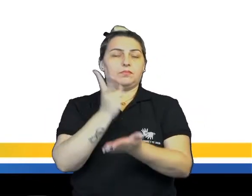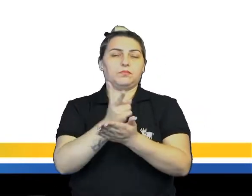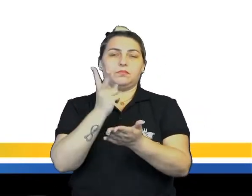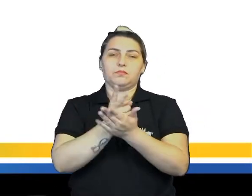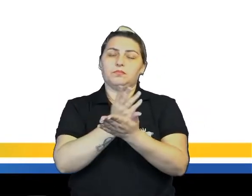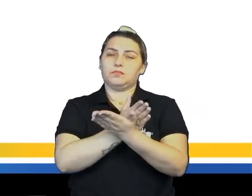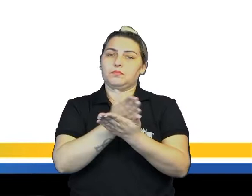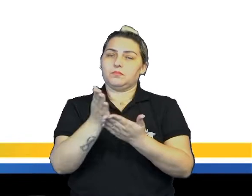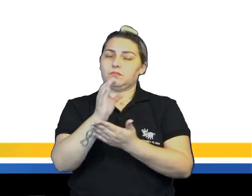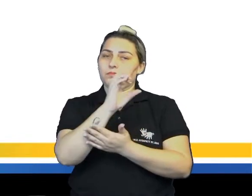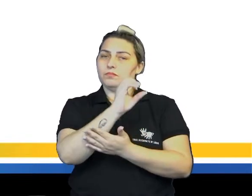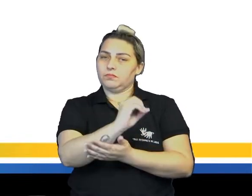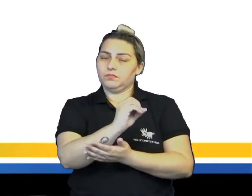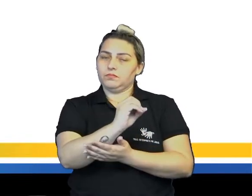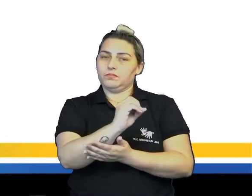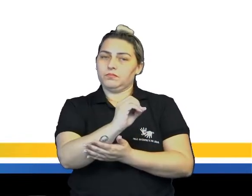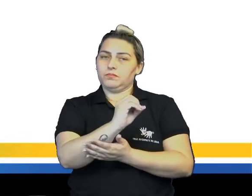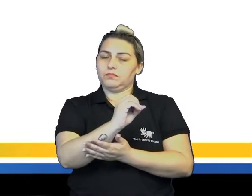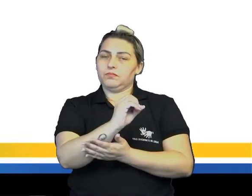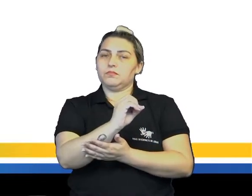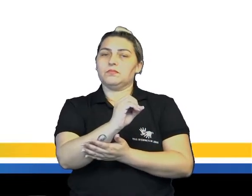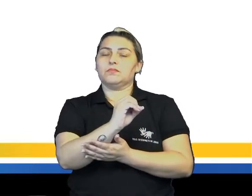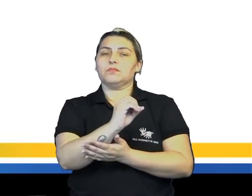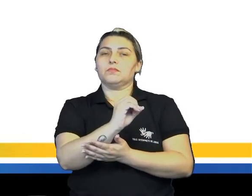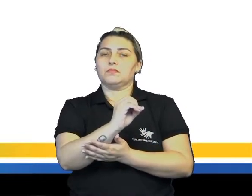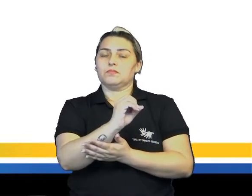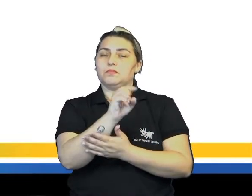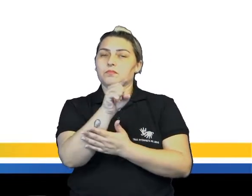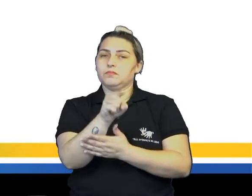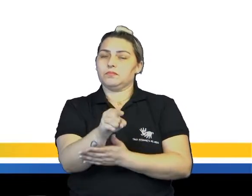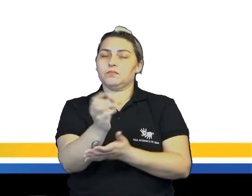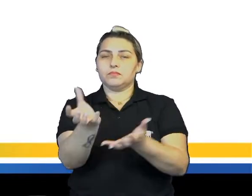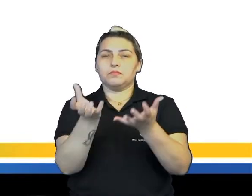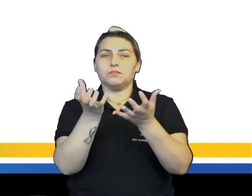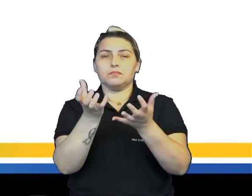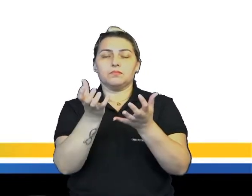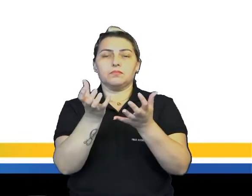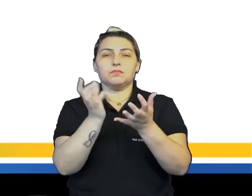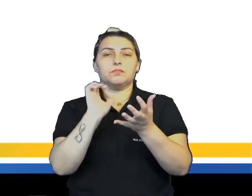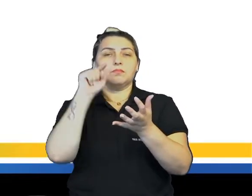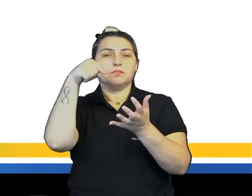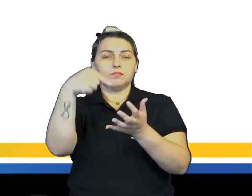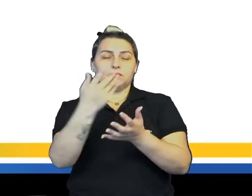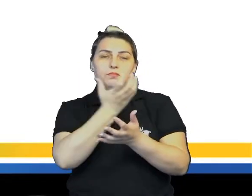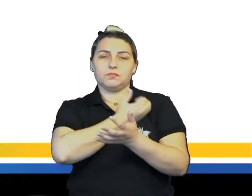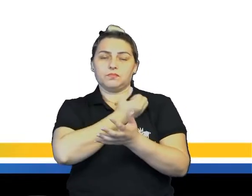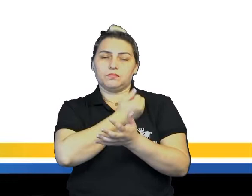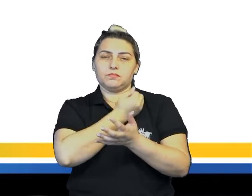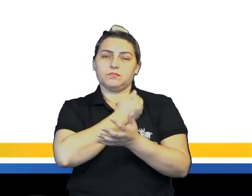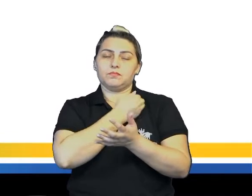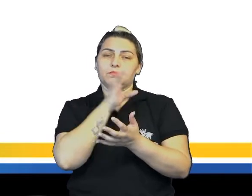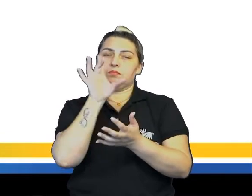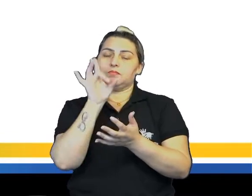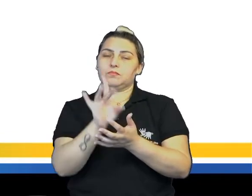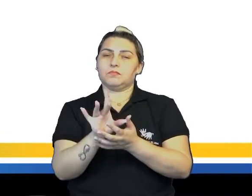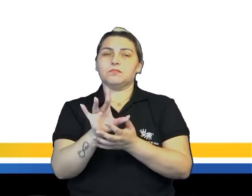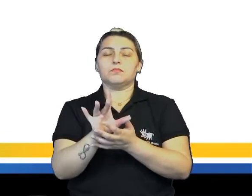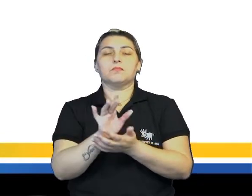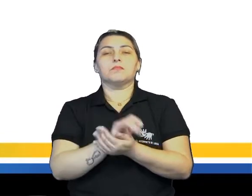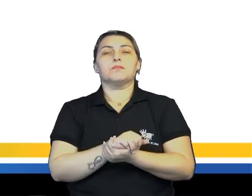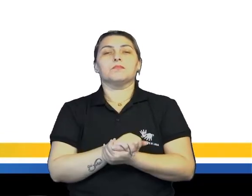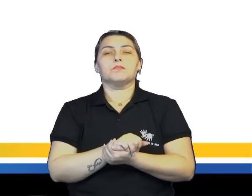vai começar com o 0 e ele vai, quando você quiser achar o próximo número natural, basta você